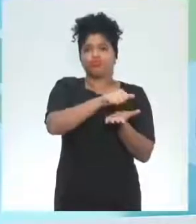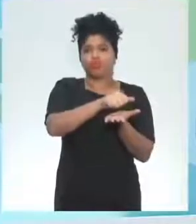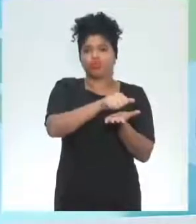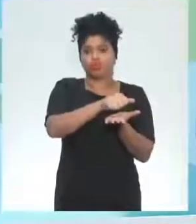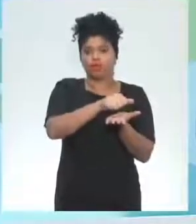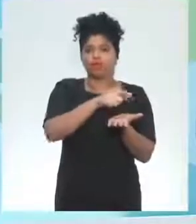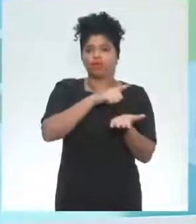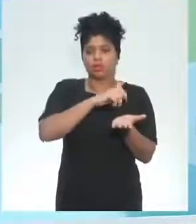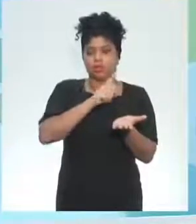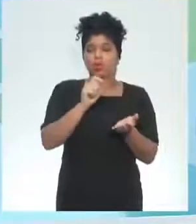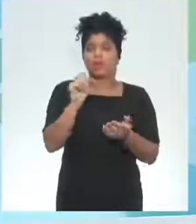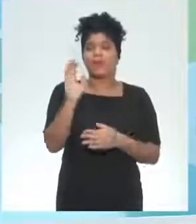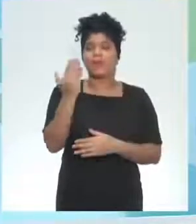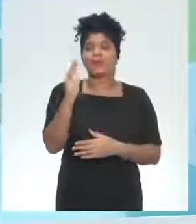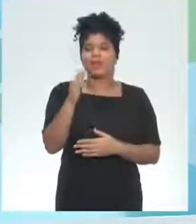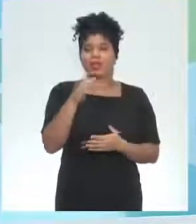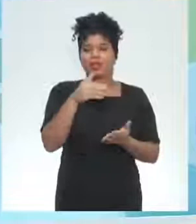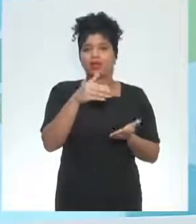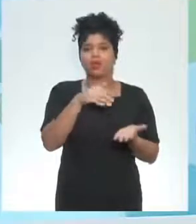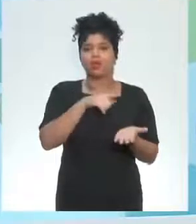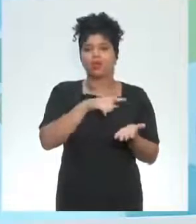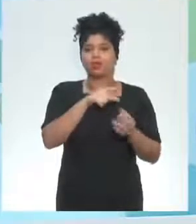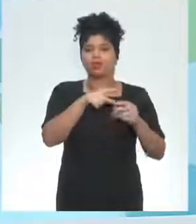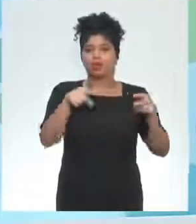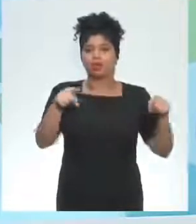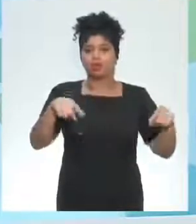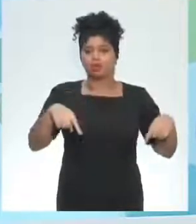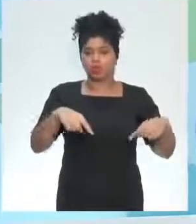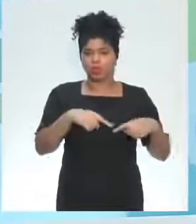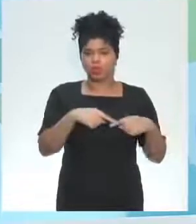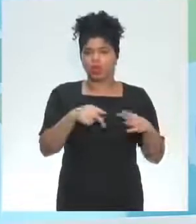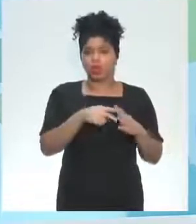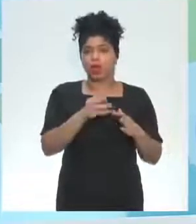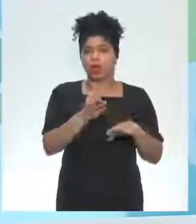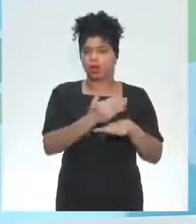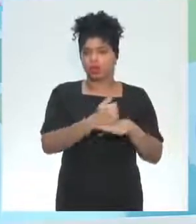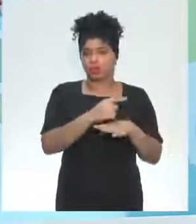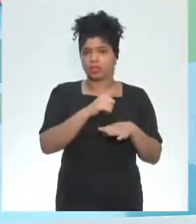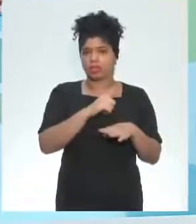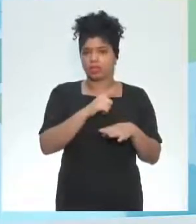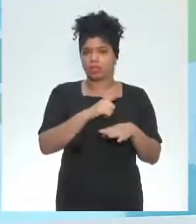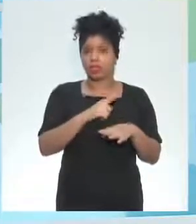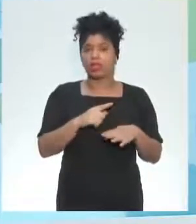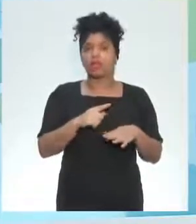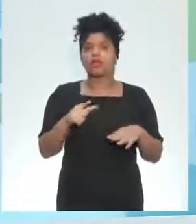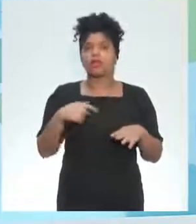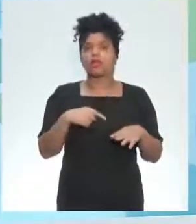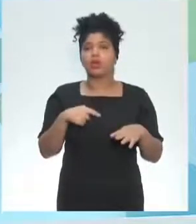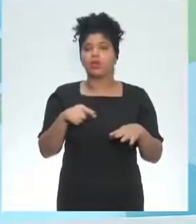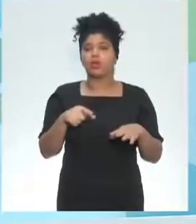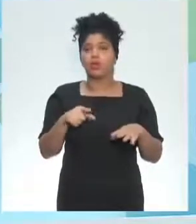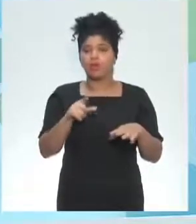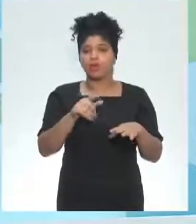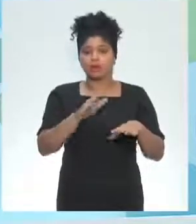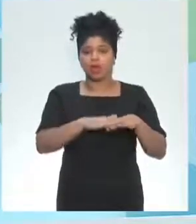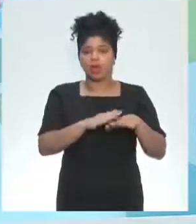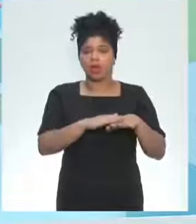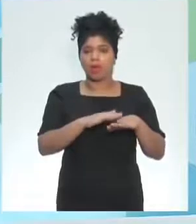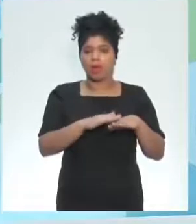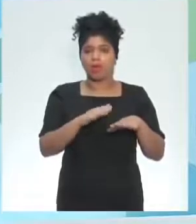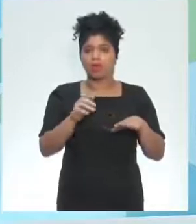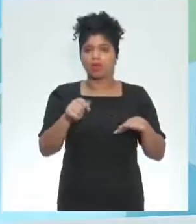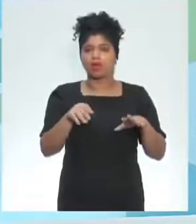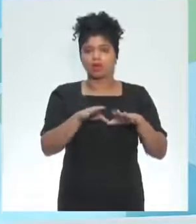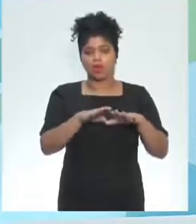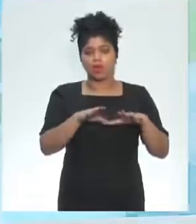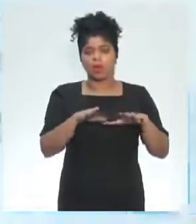base de madeira, né, que já foi esculpida ali previamente, né, com as formas que você quer, e aí você depois vai trabalhar essa folha de